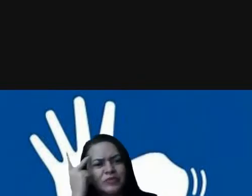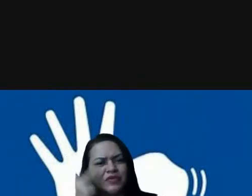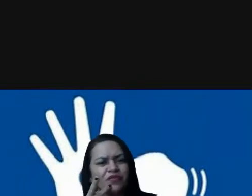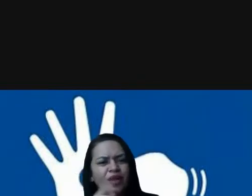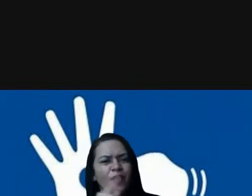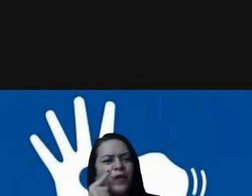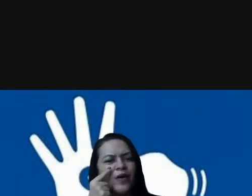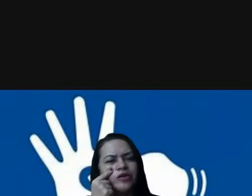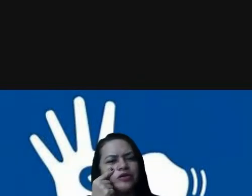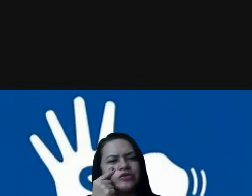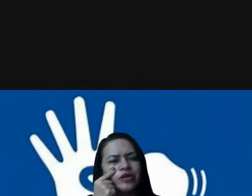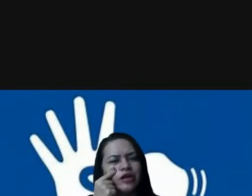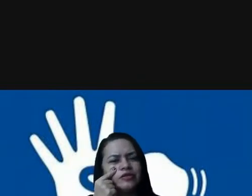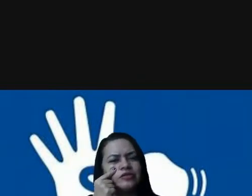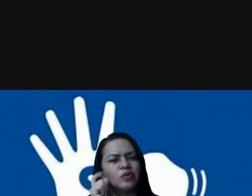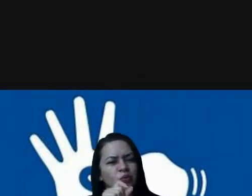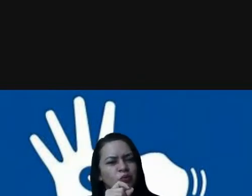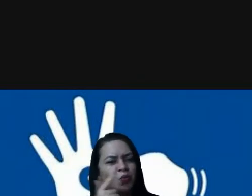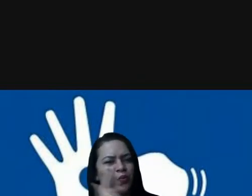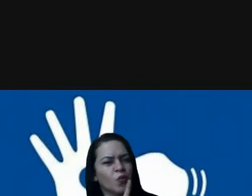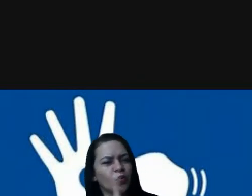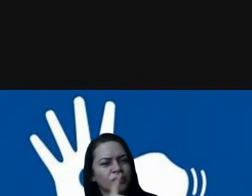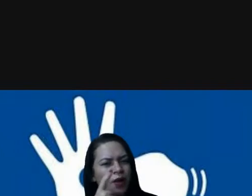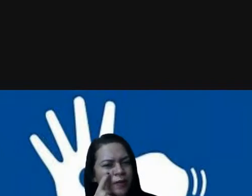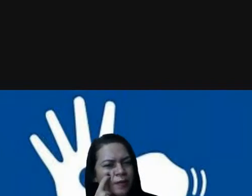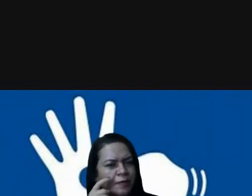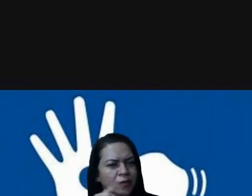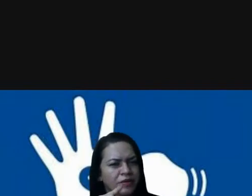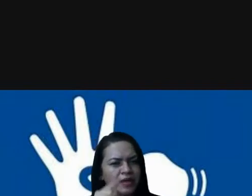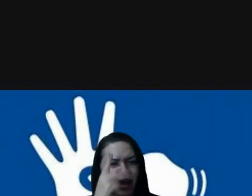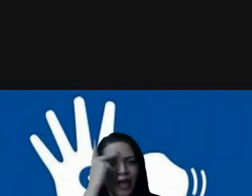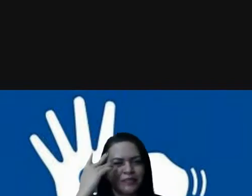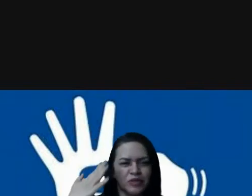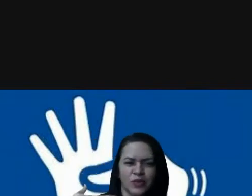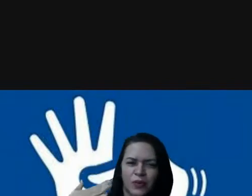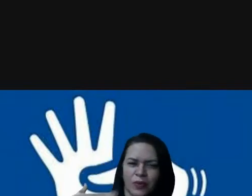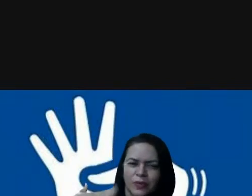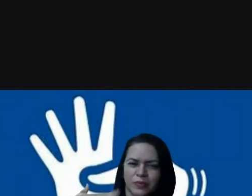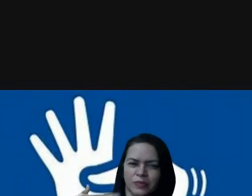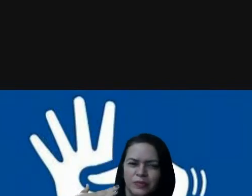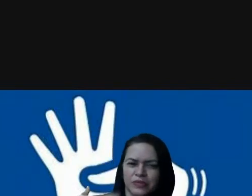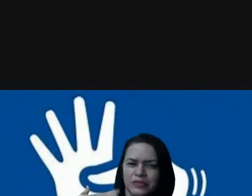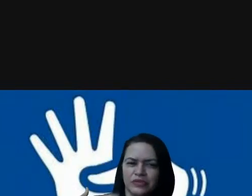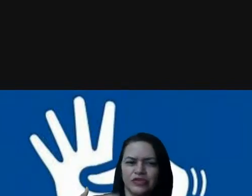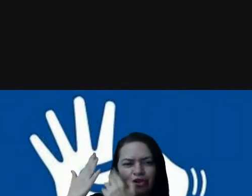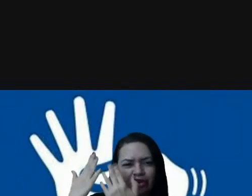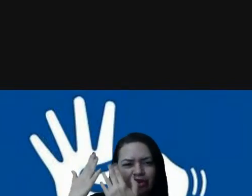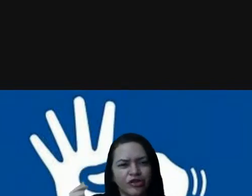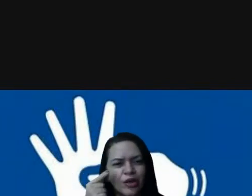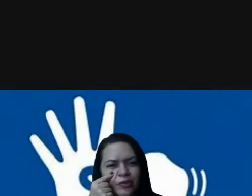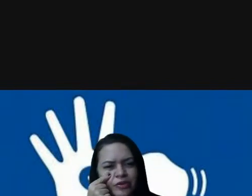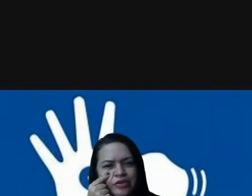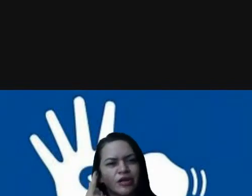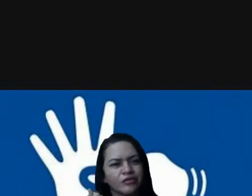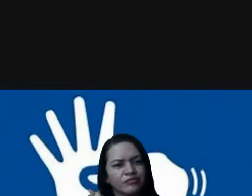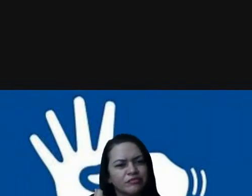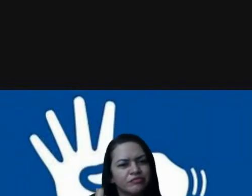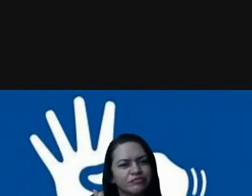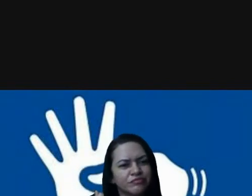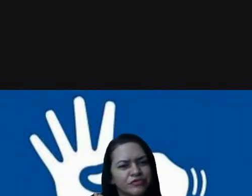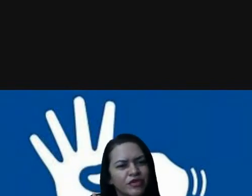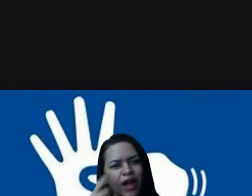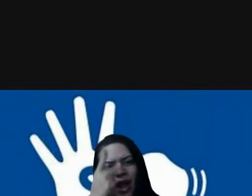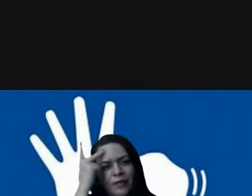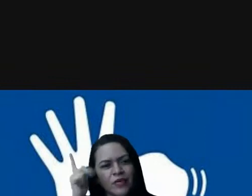tu consegue receber convites, as pessoas te chamam, quando vocês estipulam um preço, vocês veem que é um serviço